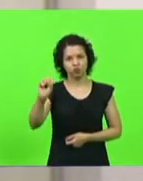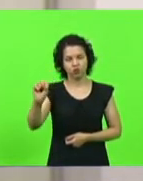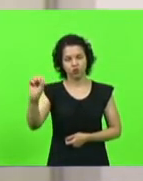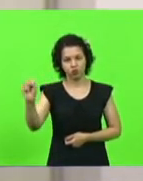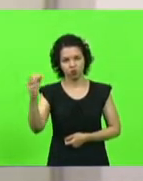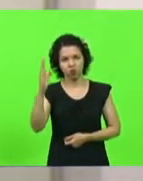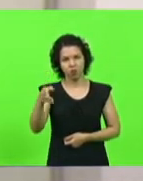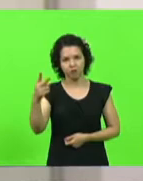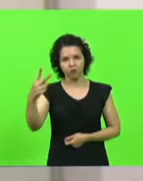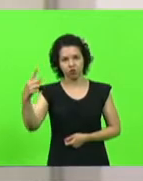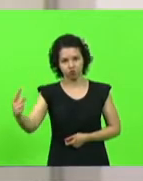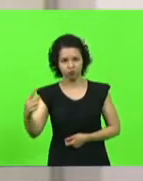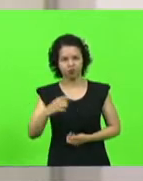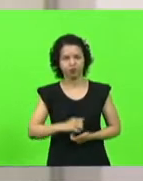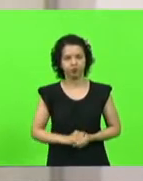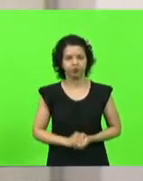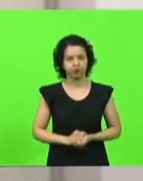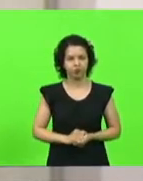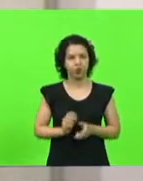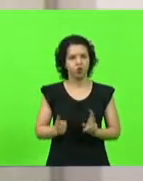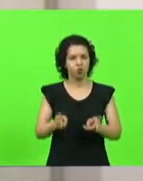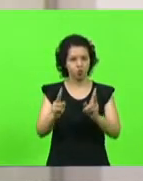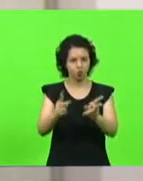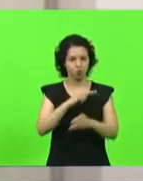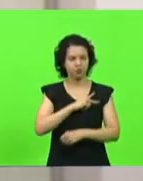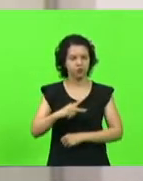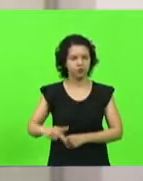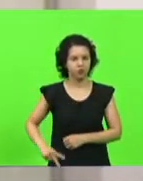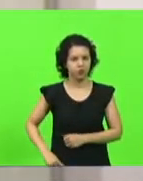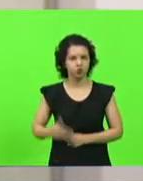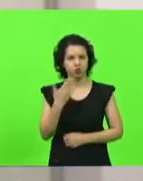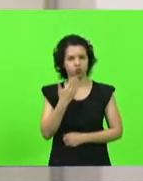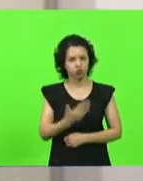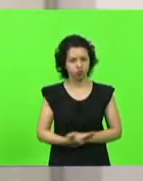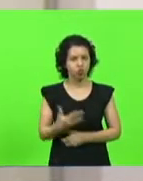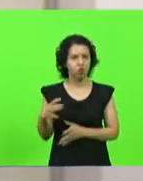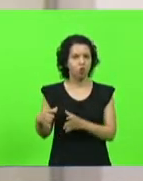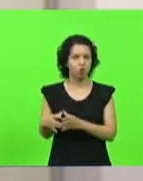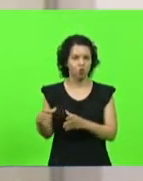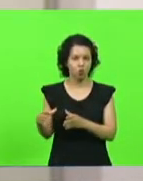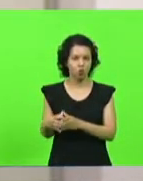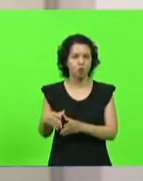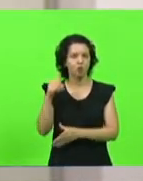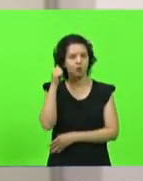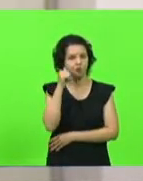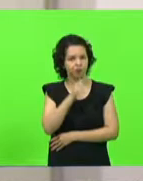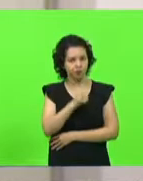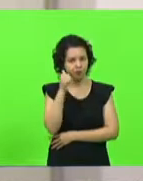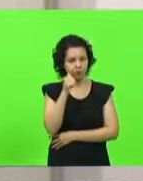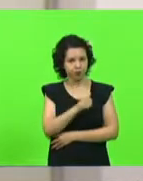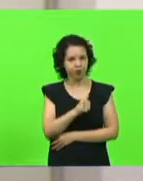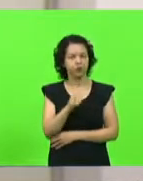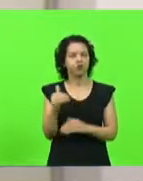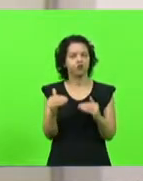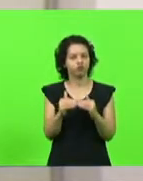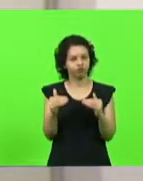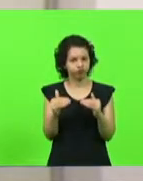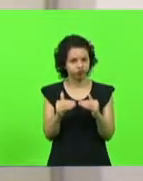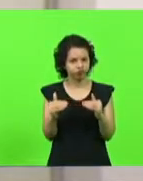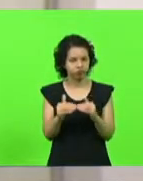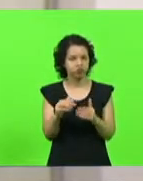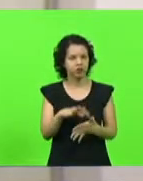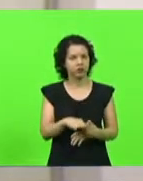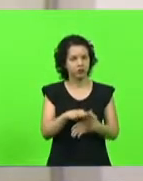2288/2021. Ato contínuo, senhor presidente, por solicitação da bancada feminina, com aquiescência dos líderes dos partidos,